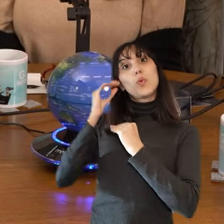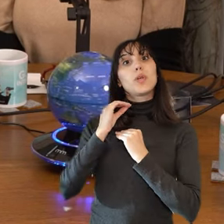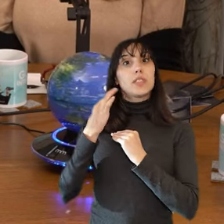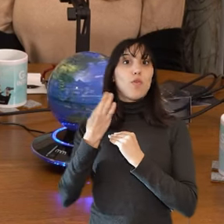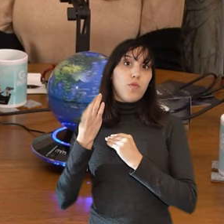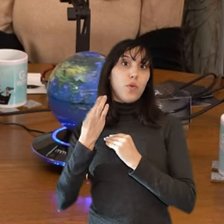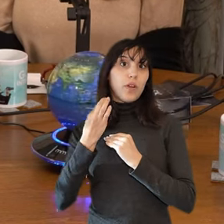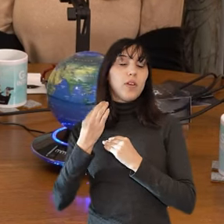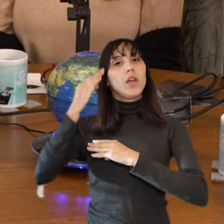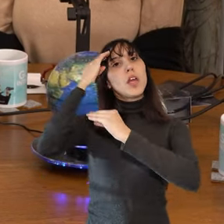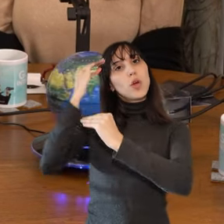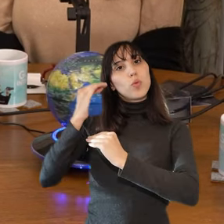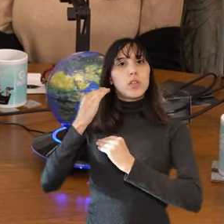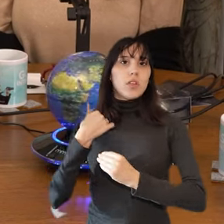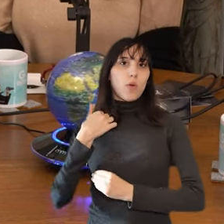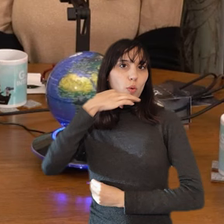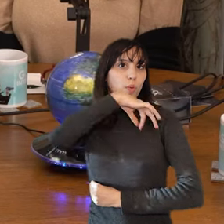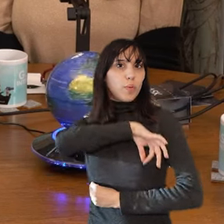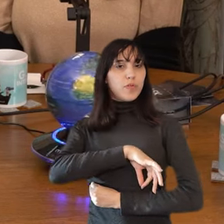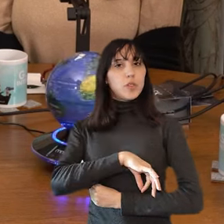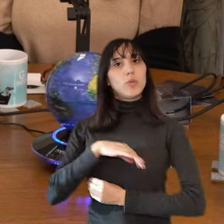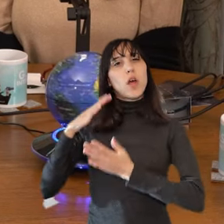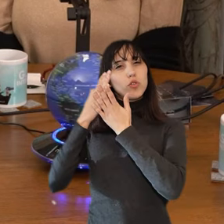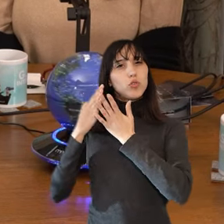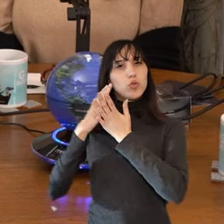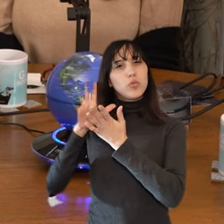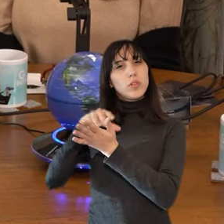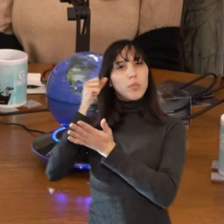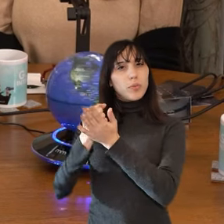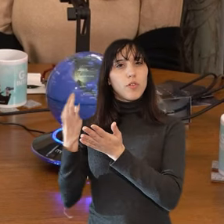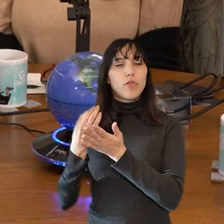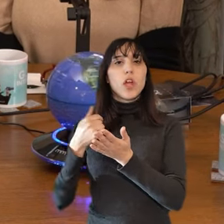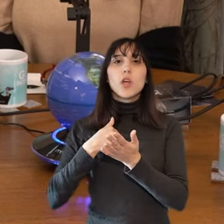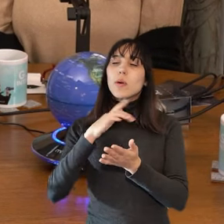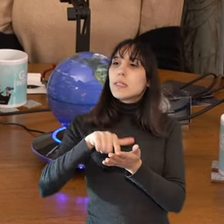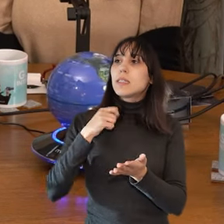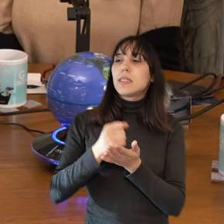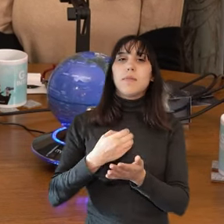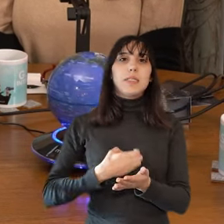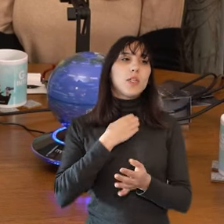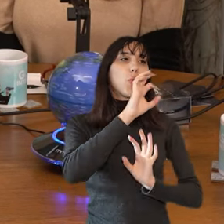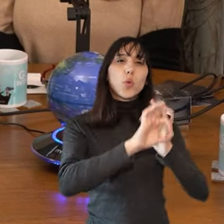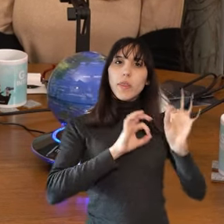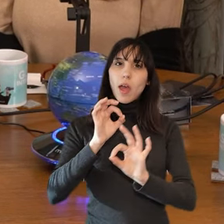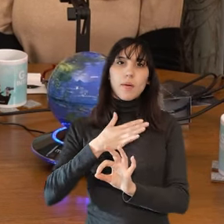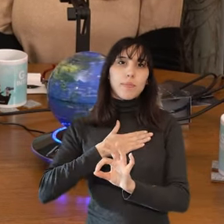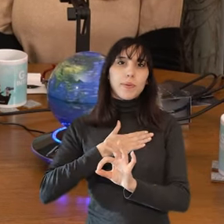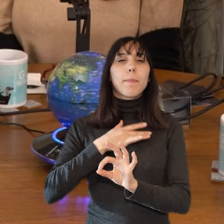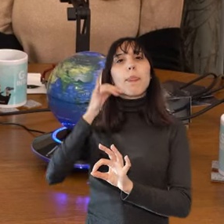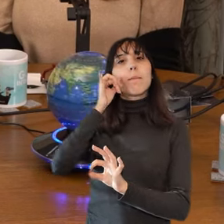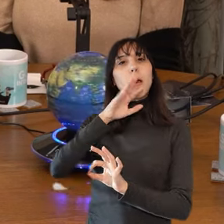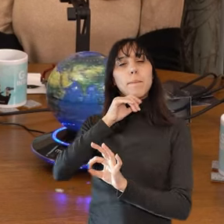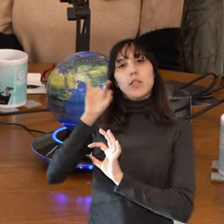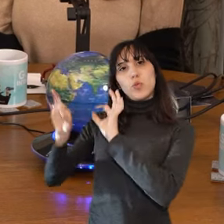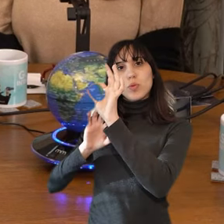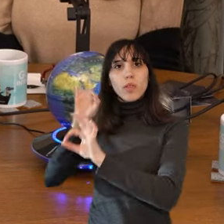porque sentia um apelo não é eh e sempre gostei de cuidar do outro não é desde cuidei dos meus pais e cuidei não é